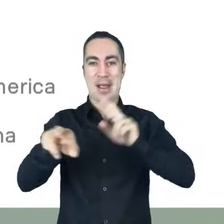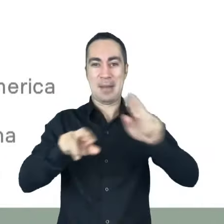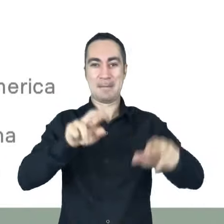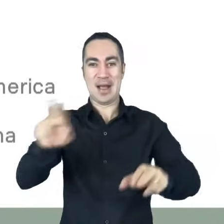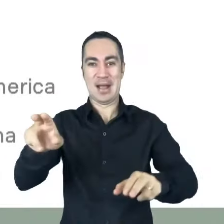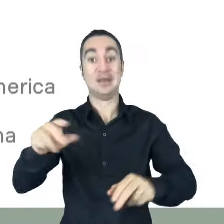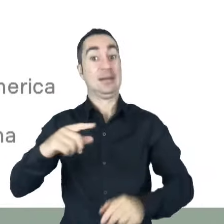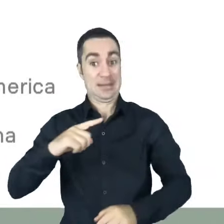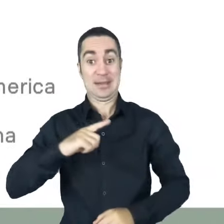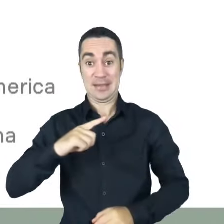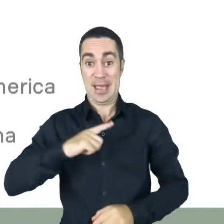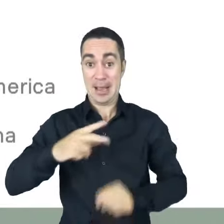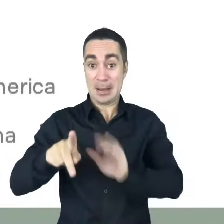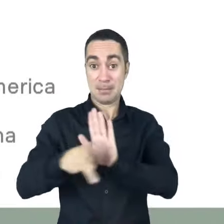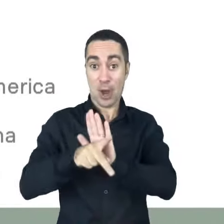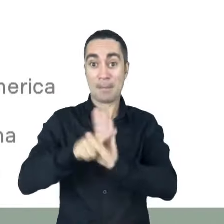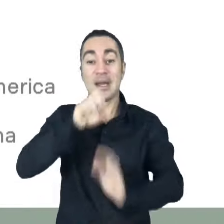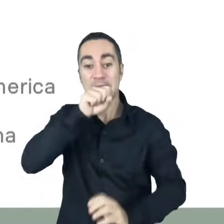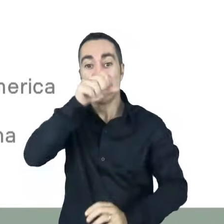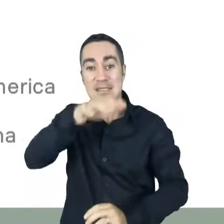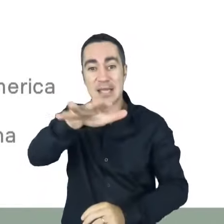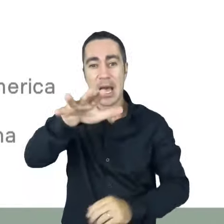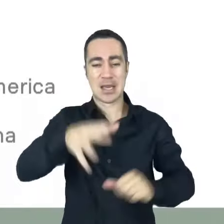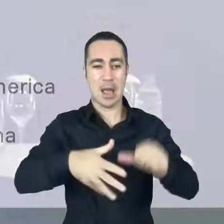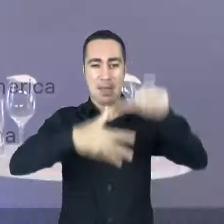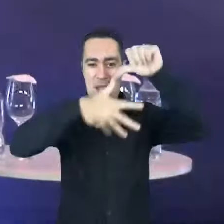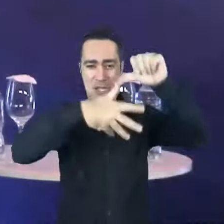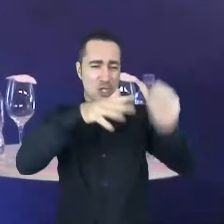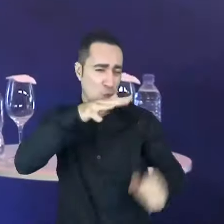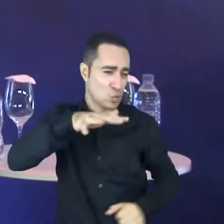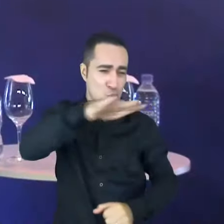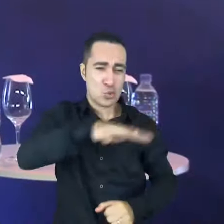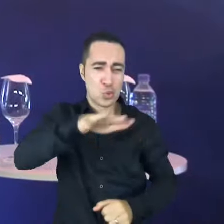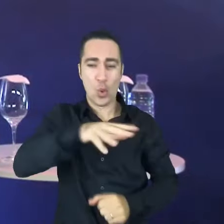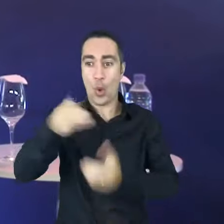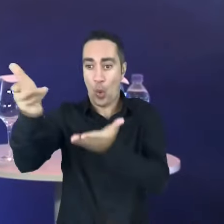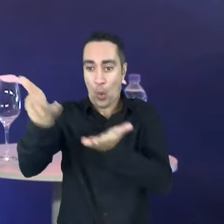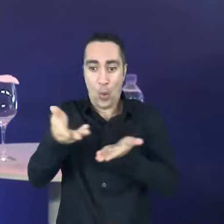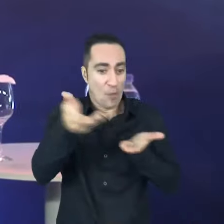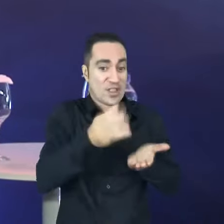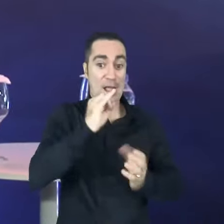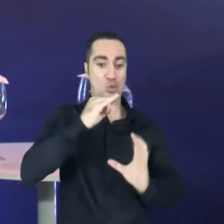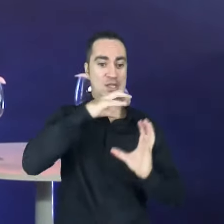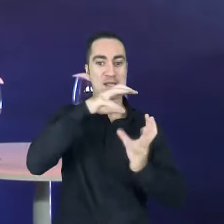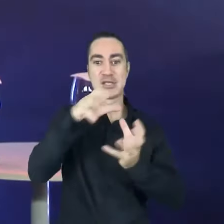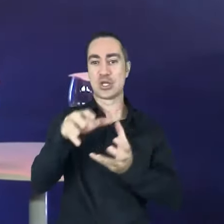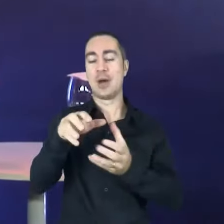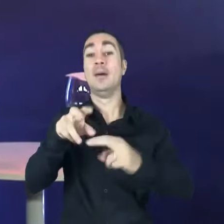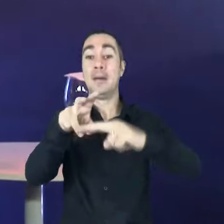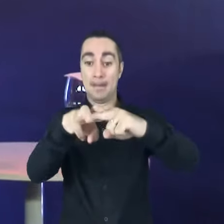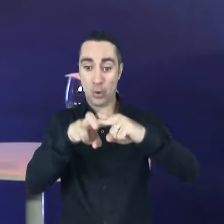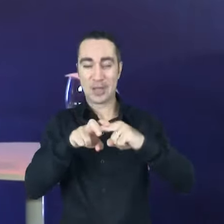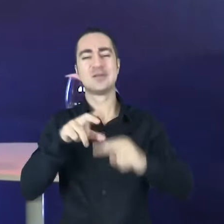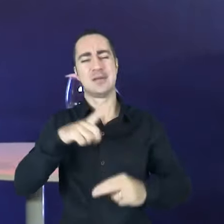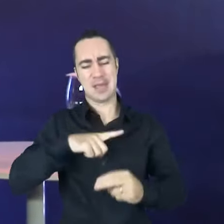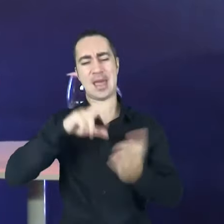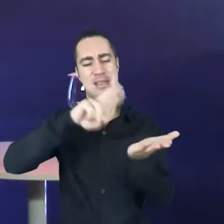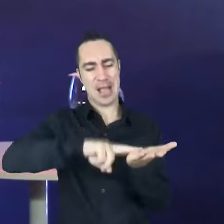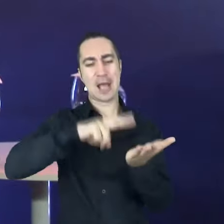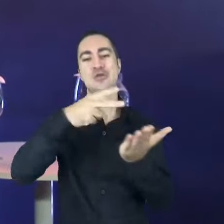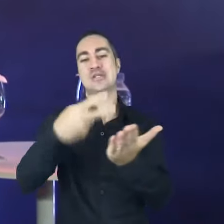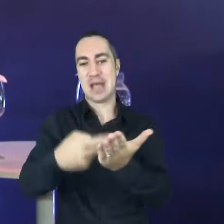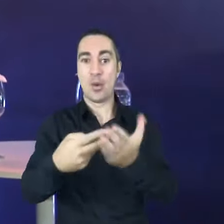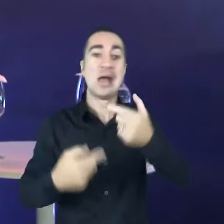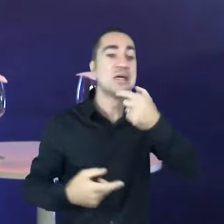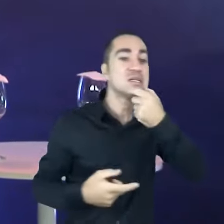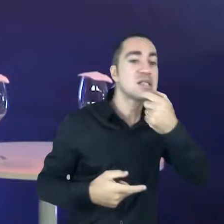da Scania em toda a América Latina, com convidados internacionais e, por isso, a gente tem tradução simultânea. Português,